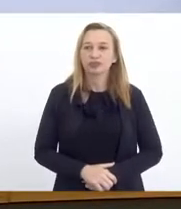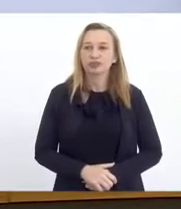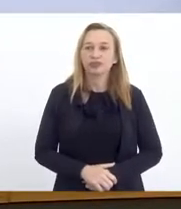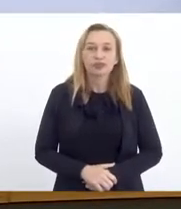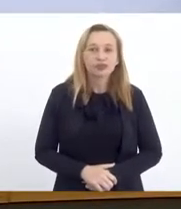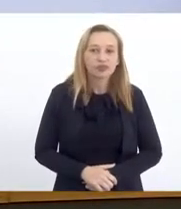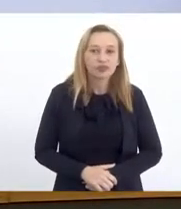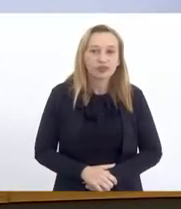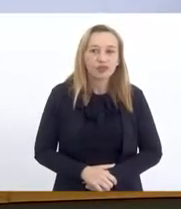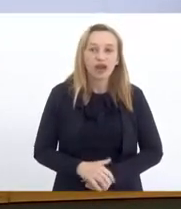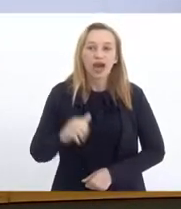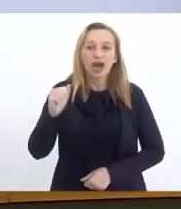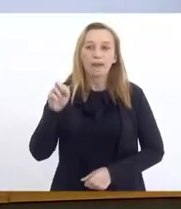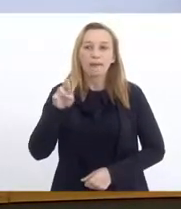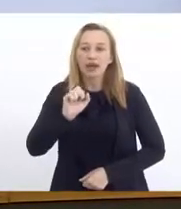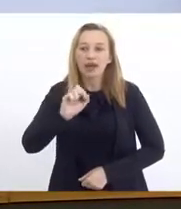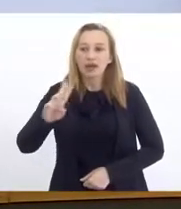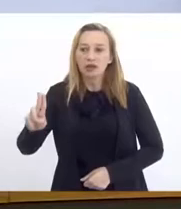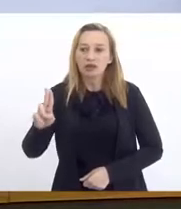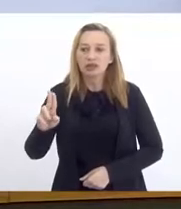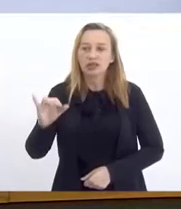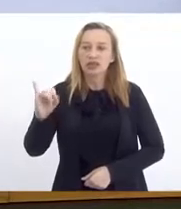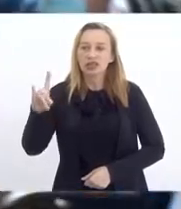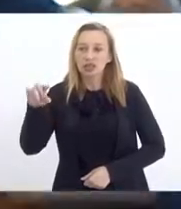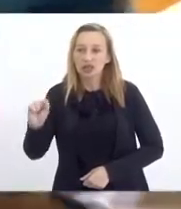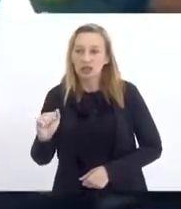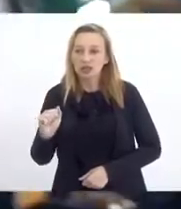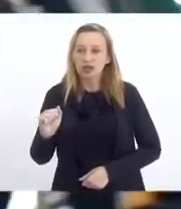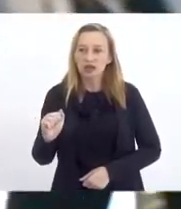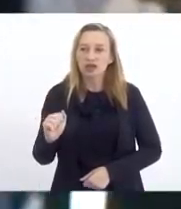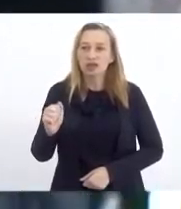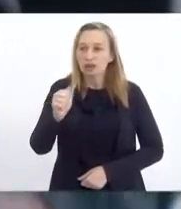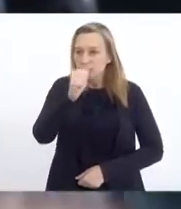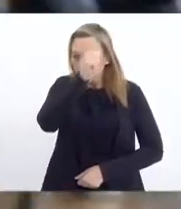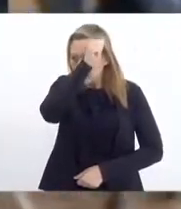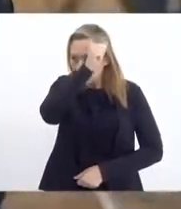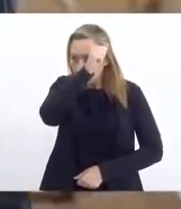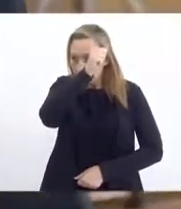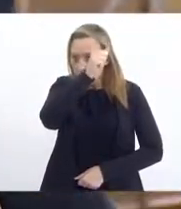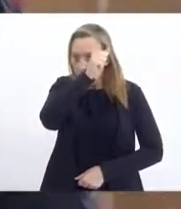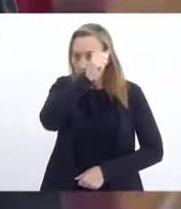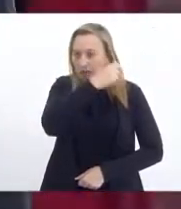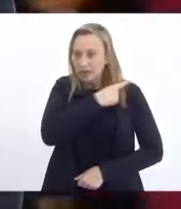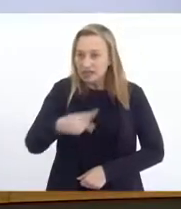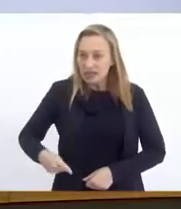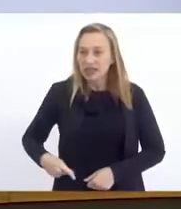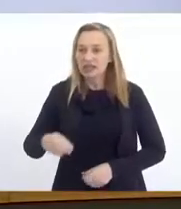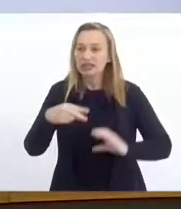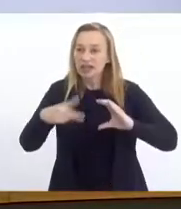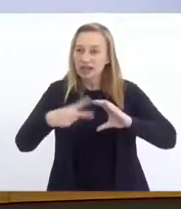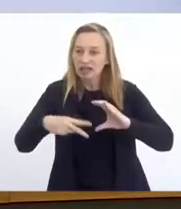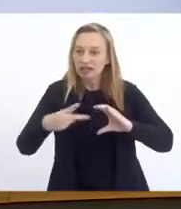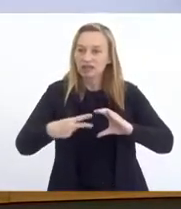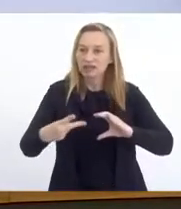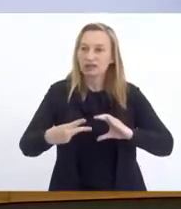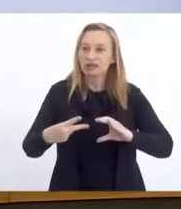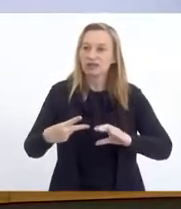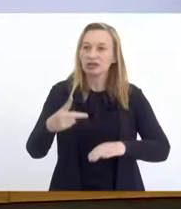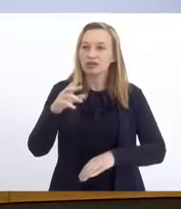Elício Abreu da Silva Rodrigues, presidente da Câmara de Vereadores de São João da Barra, representando a prefeita.